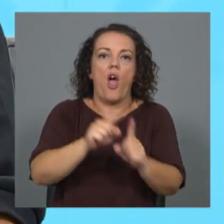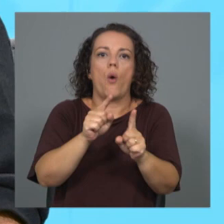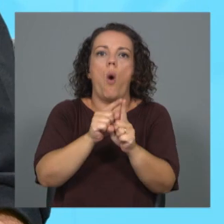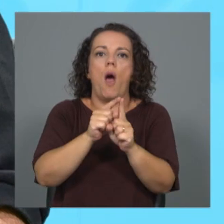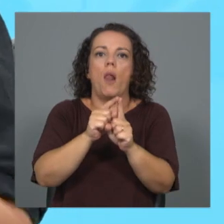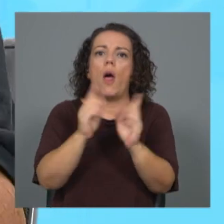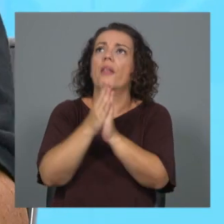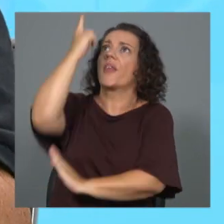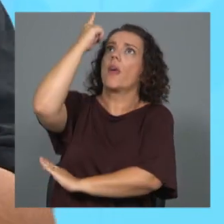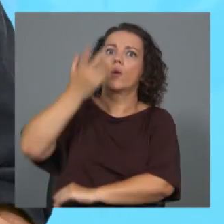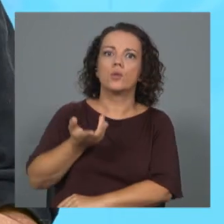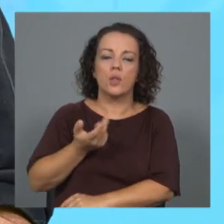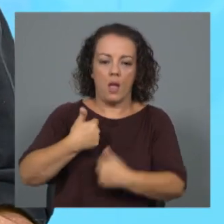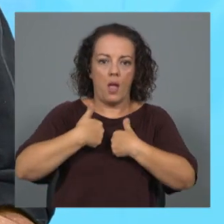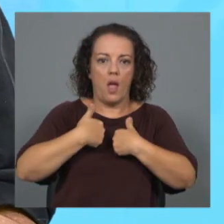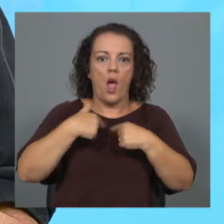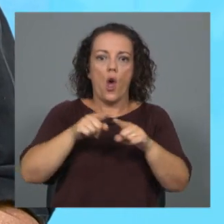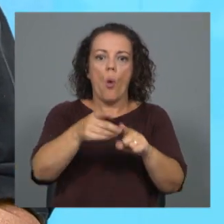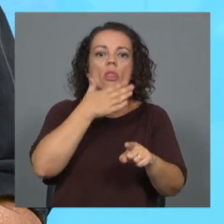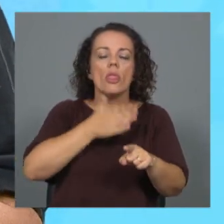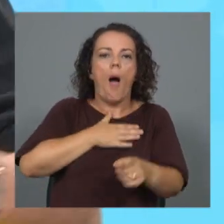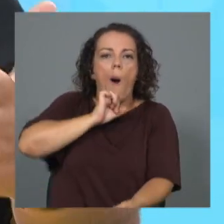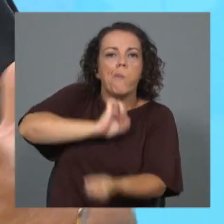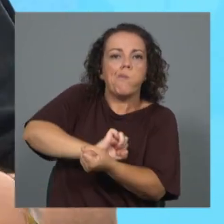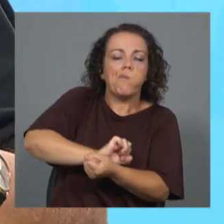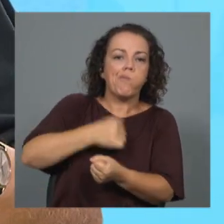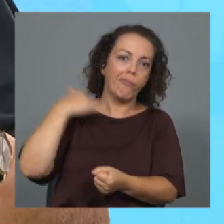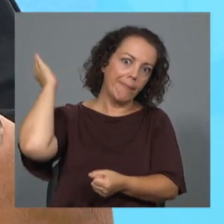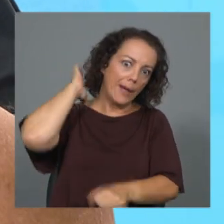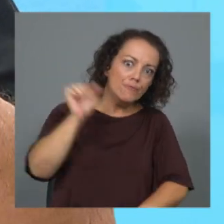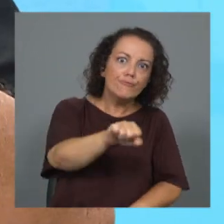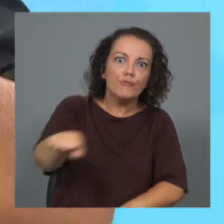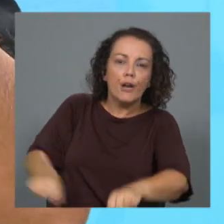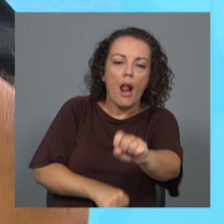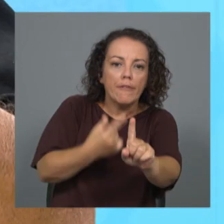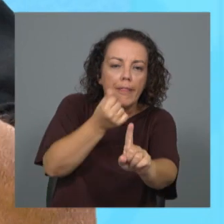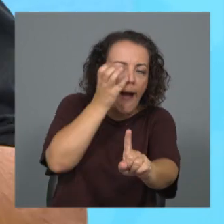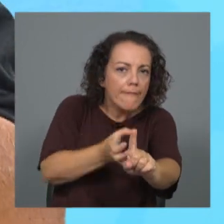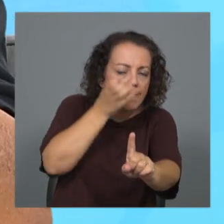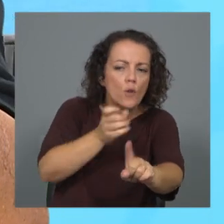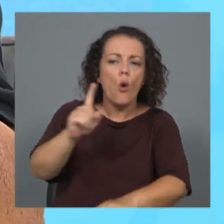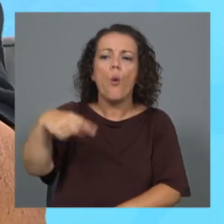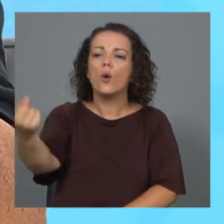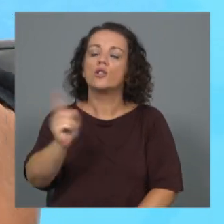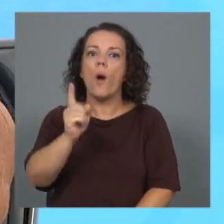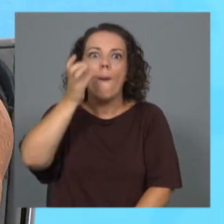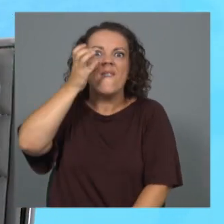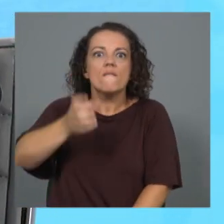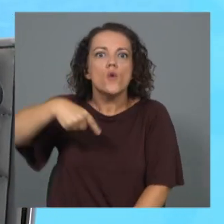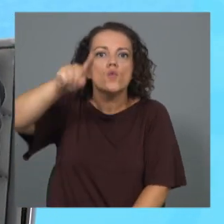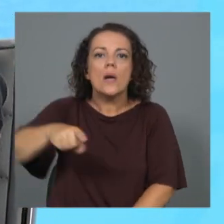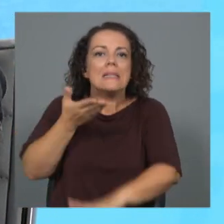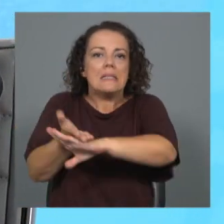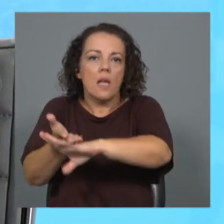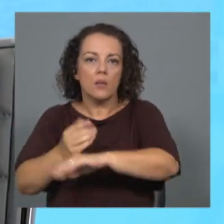vende-se a esse ídolo, torna-se escrava. Mas para outros não é o dinheiro, é o sexo. O